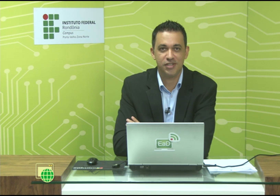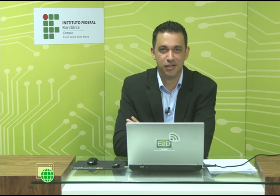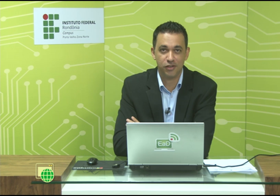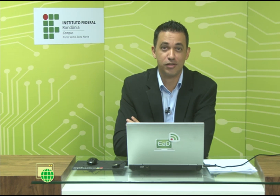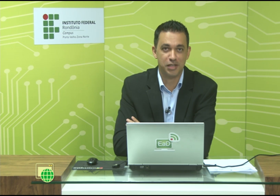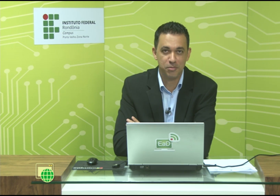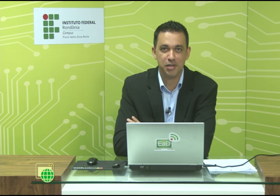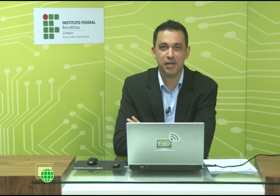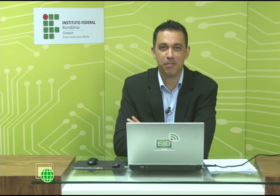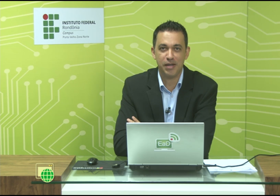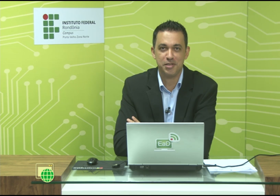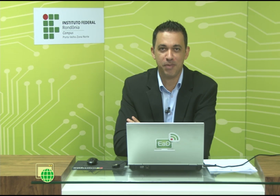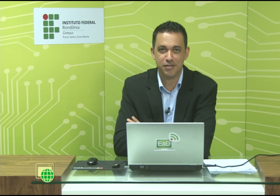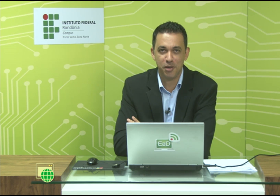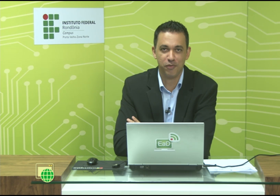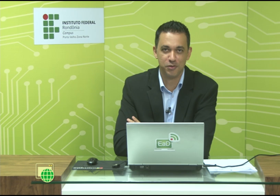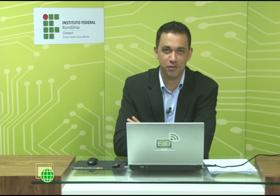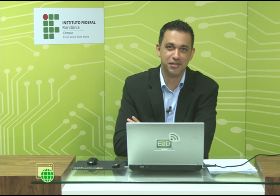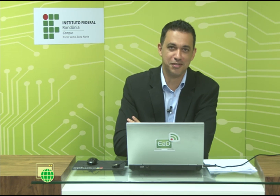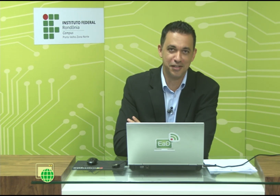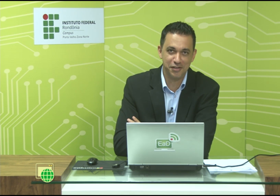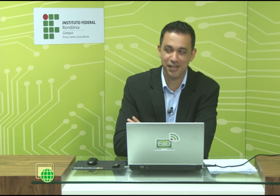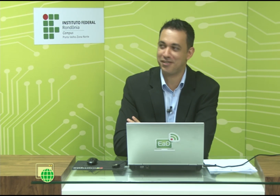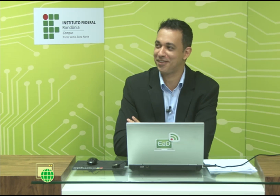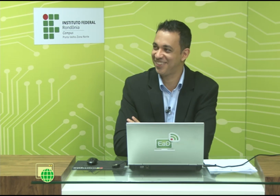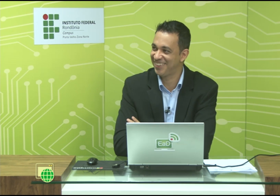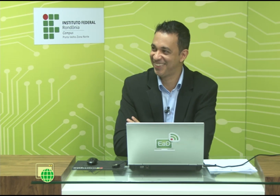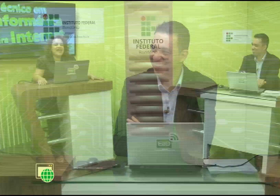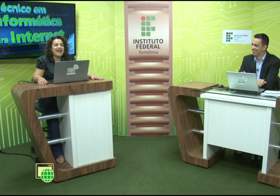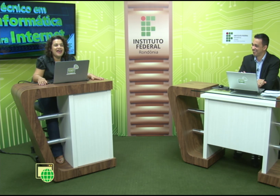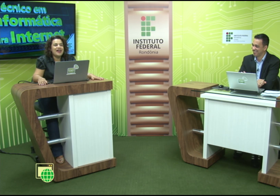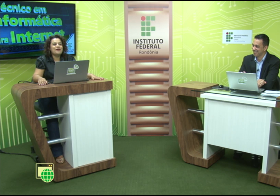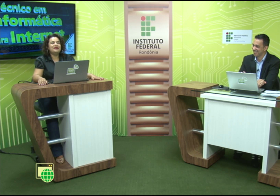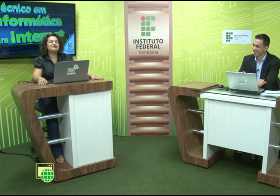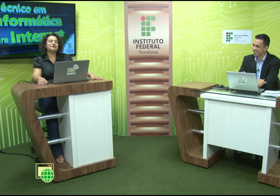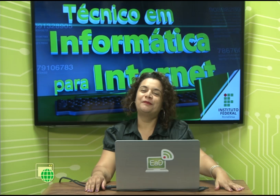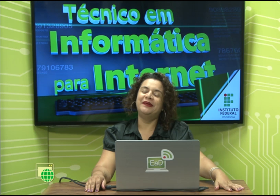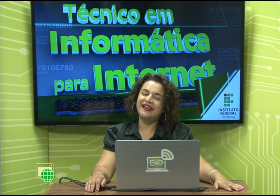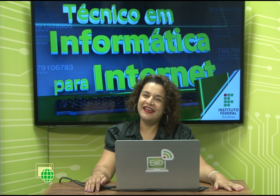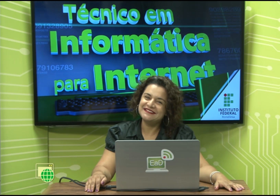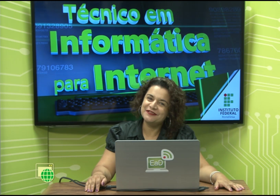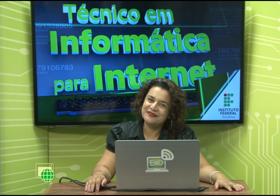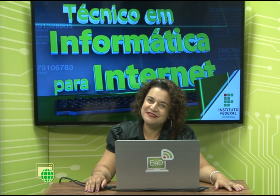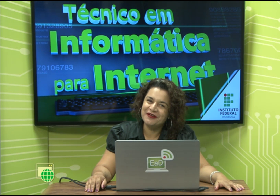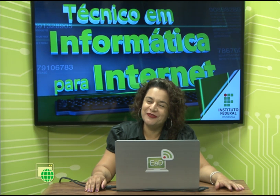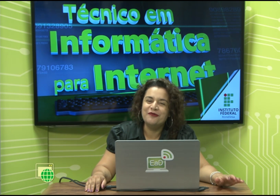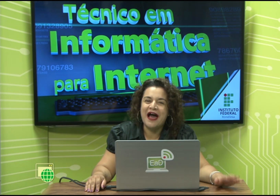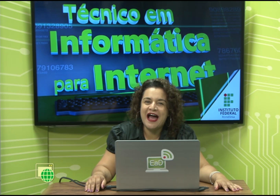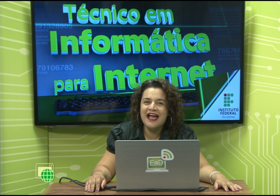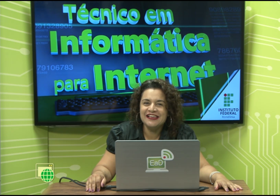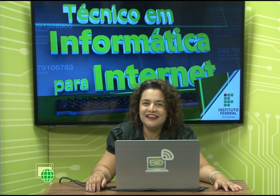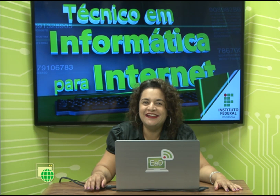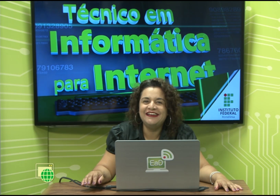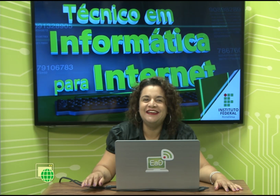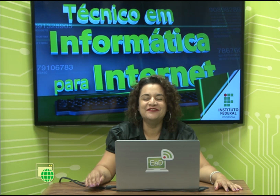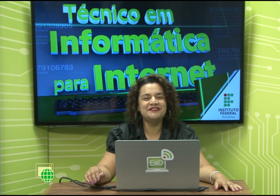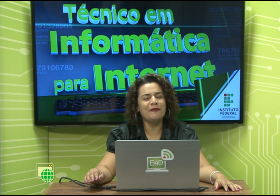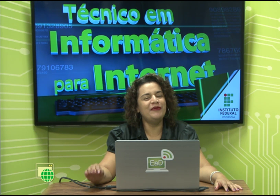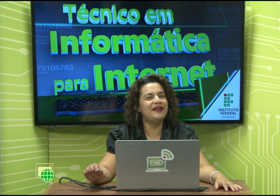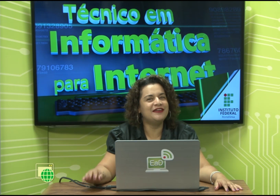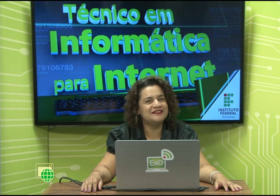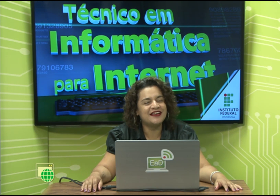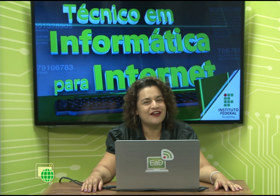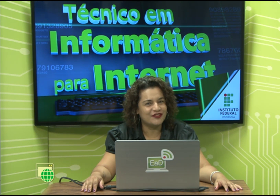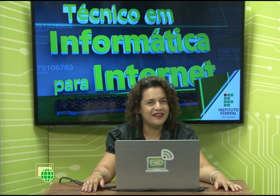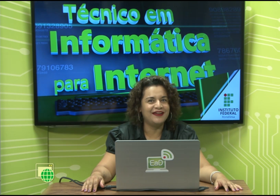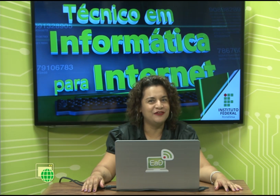Estão dizendo que estamos também na participação, professor, não esqueça da gente. Pois é, uma surpresa, pessoal do Acre. Não